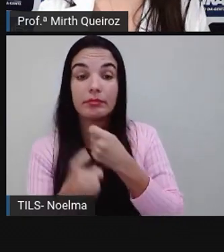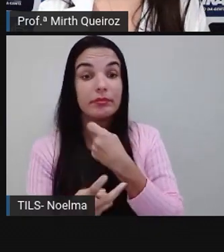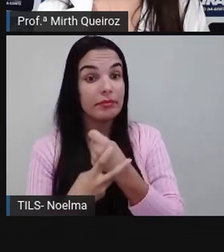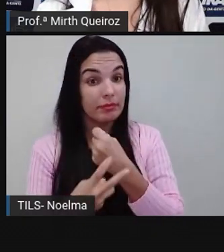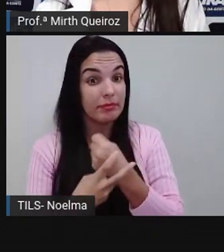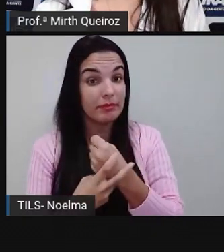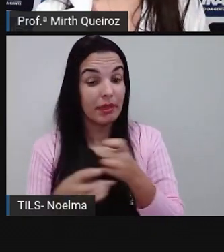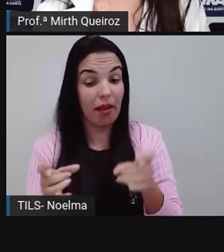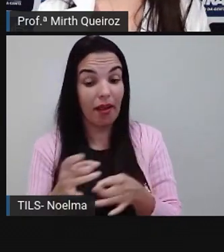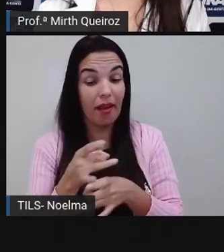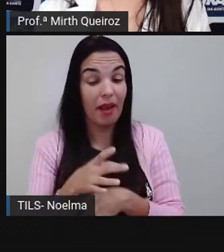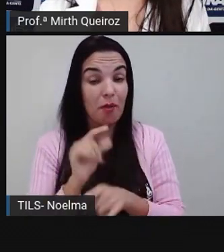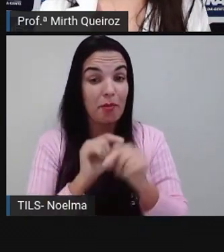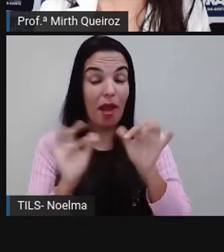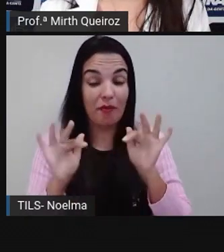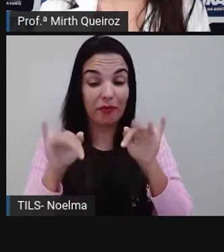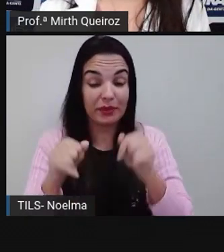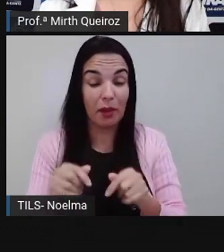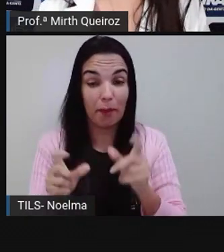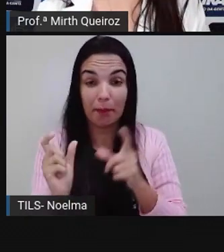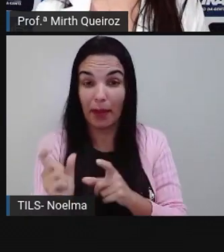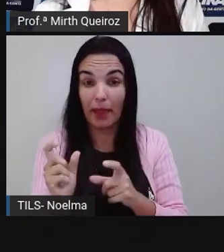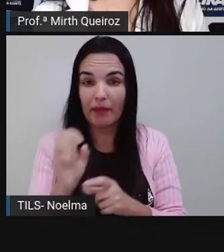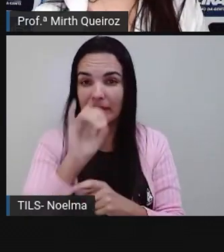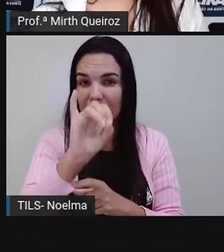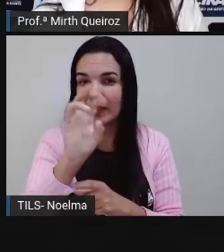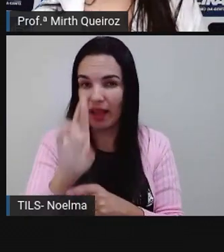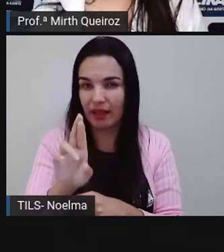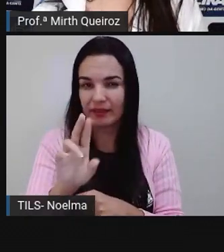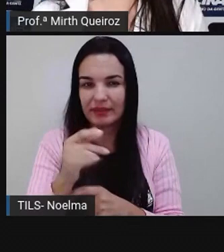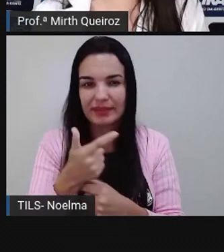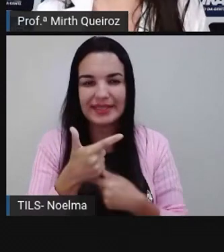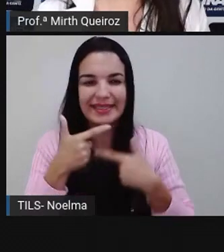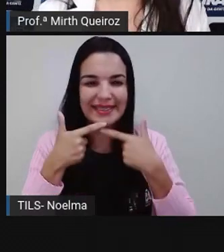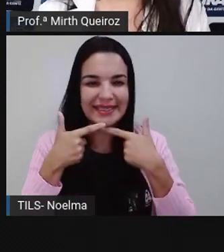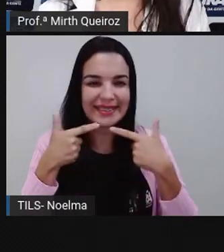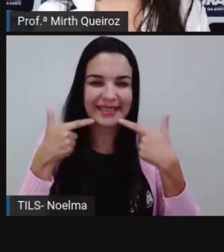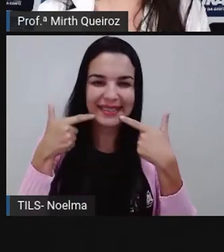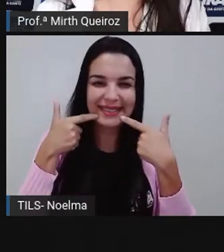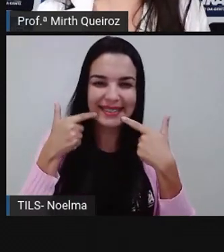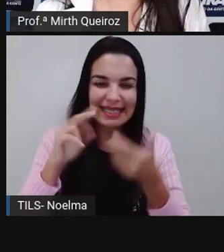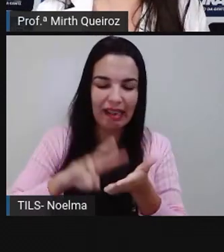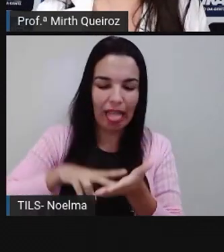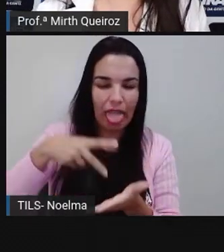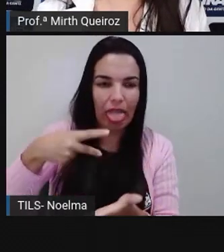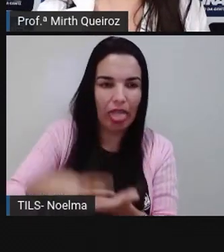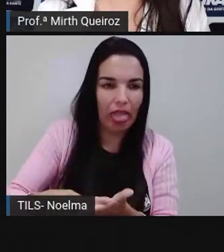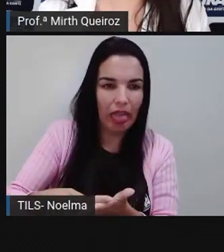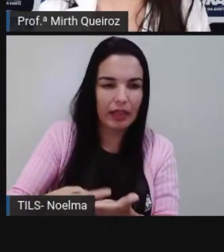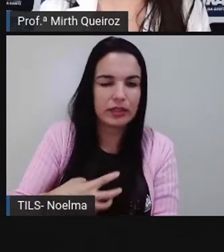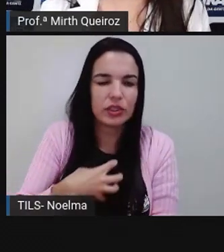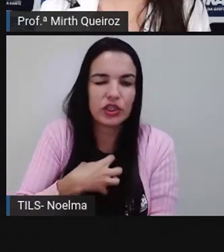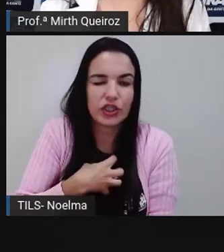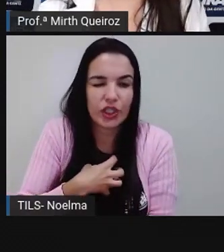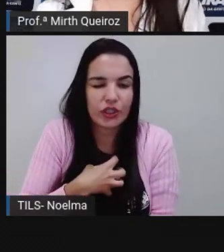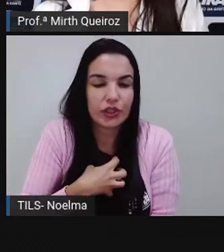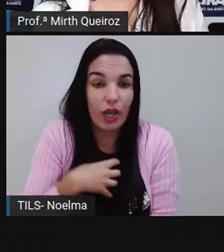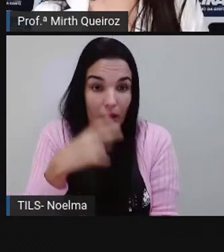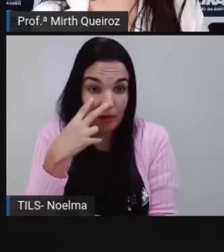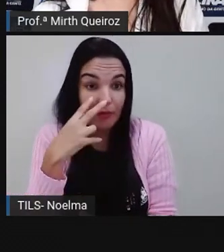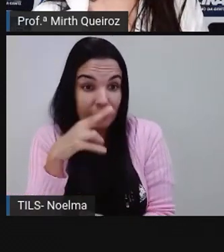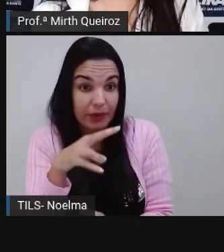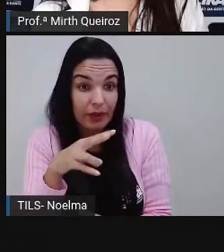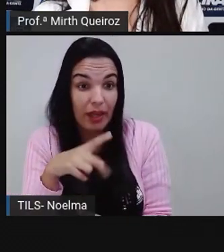em IR, que é o caso de sorrir, cair, sentir. Aí vocês observem, sorrir,